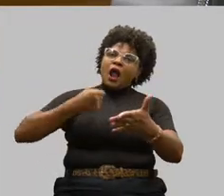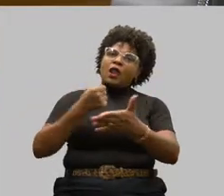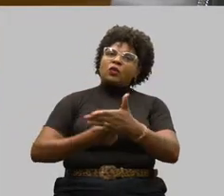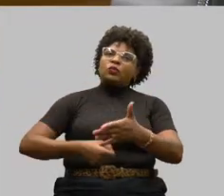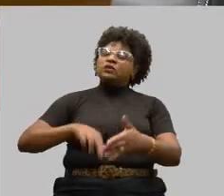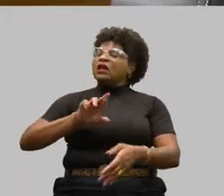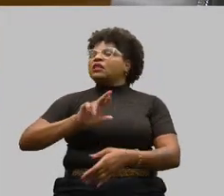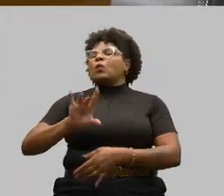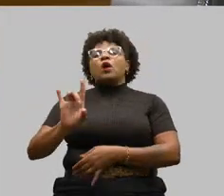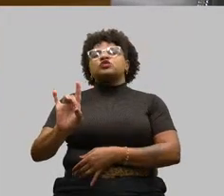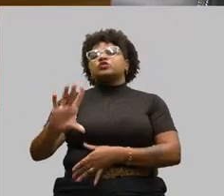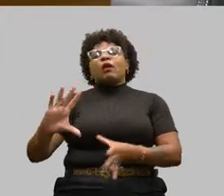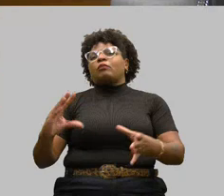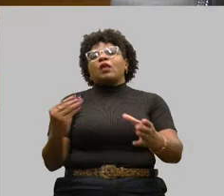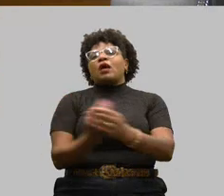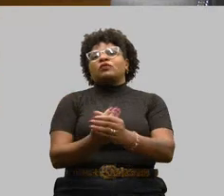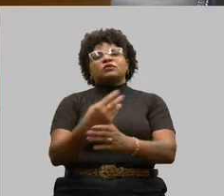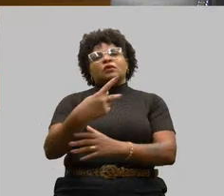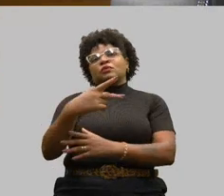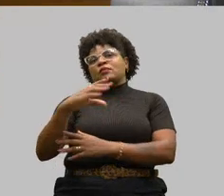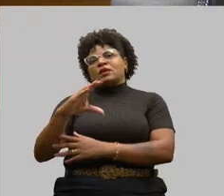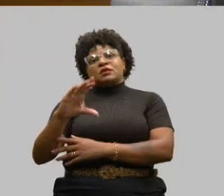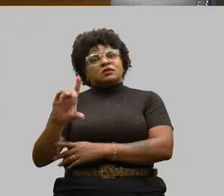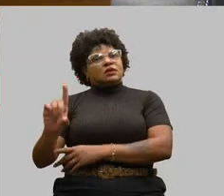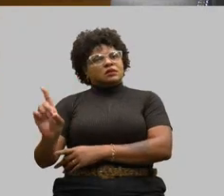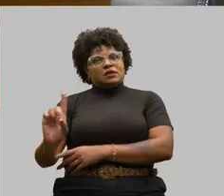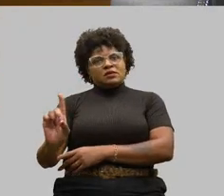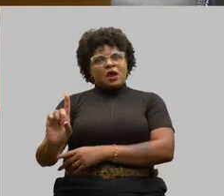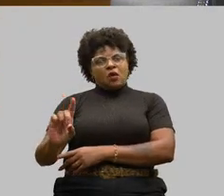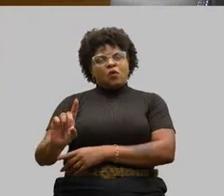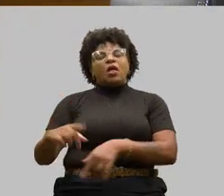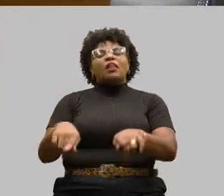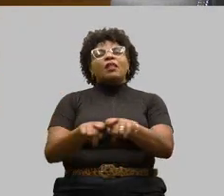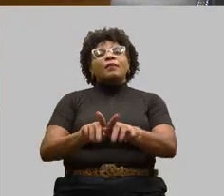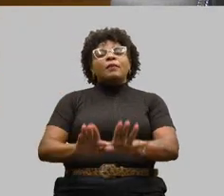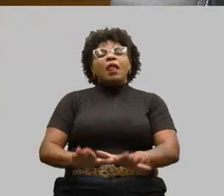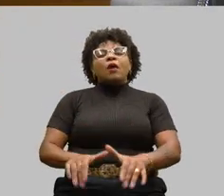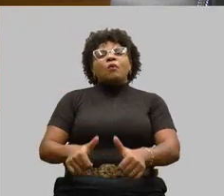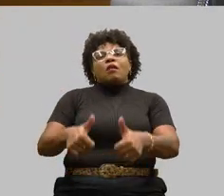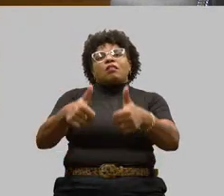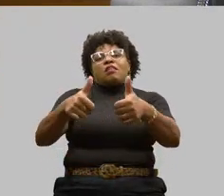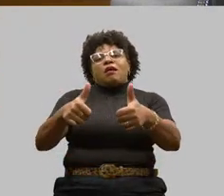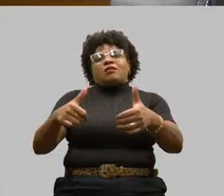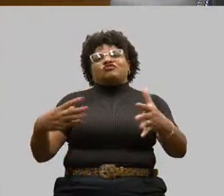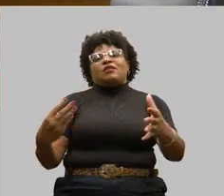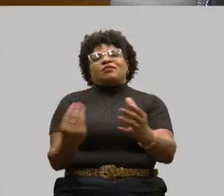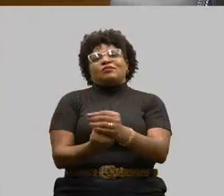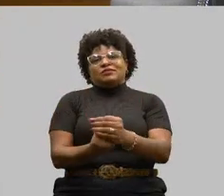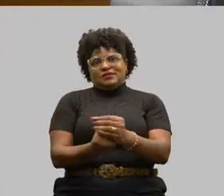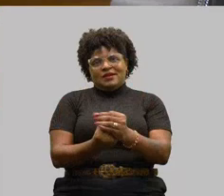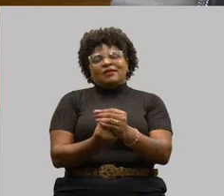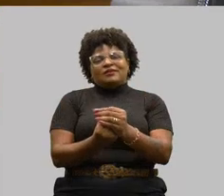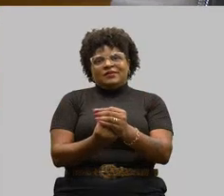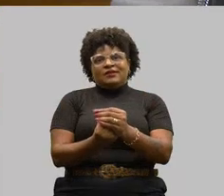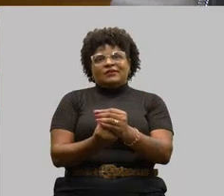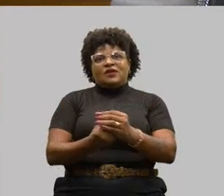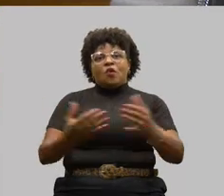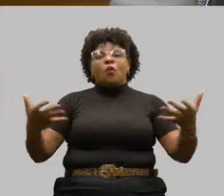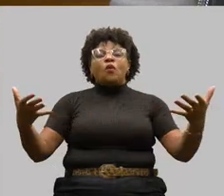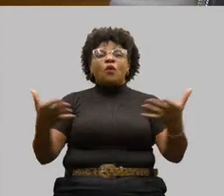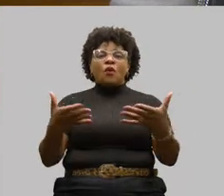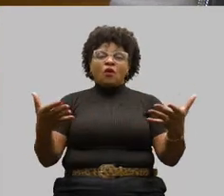da pessoa com deficiência no trabalho mas pela qualidade desta inclusão no trabalho nós temos hoje